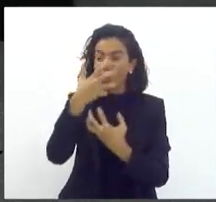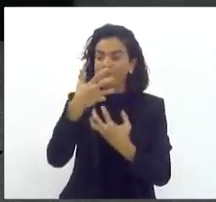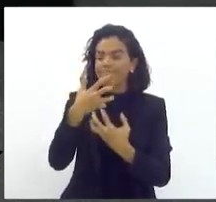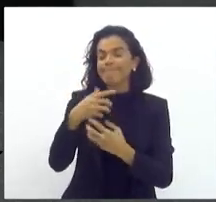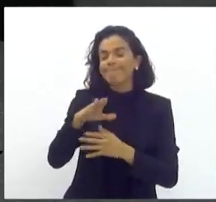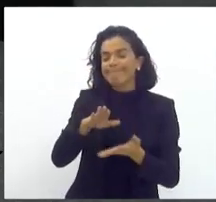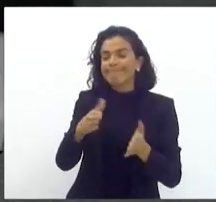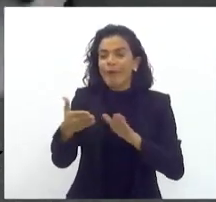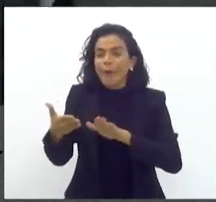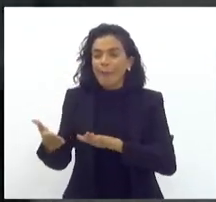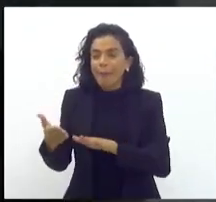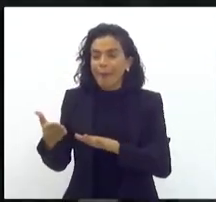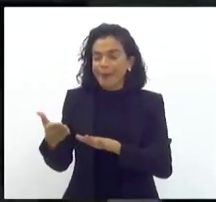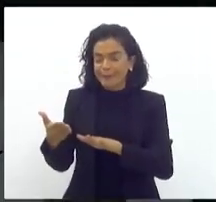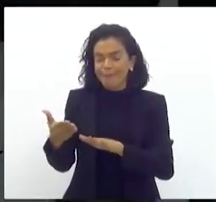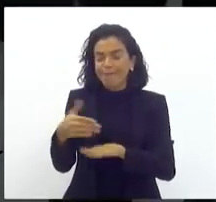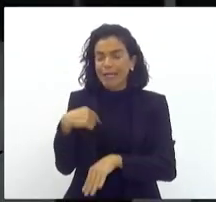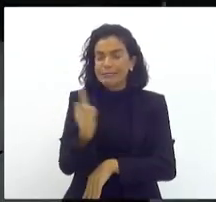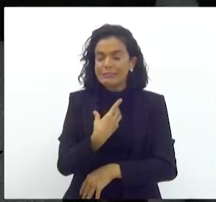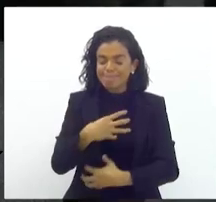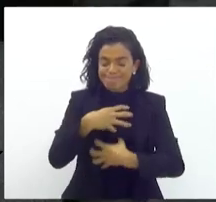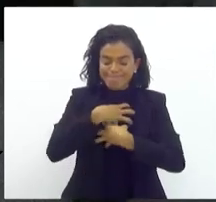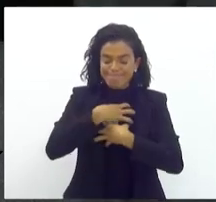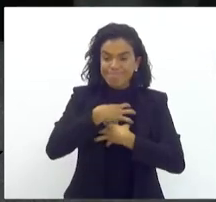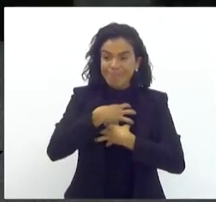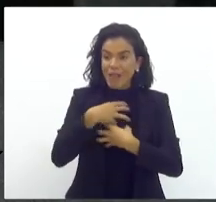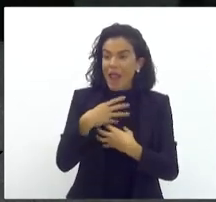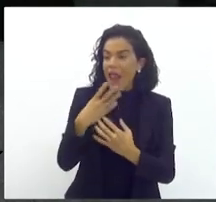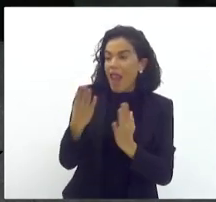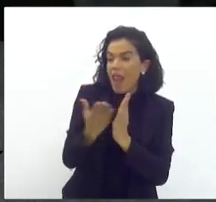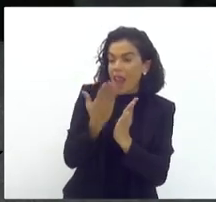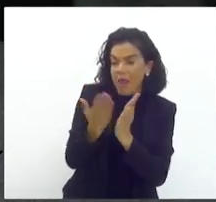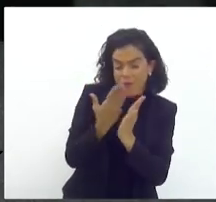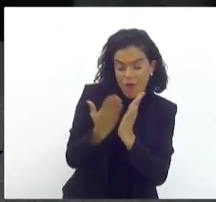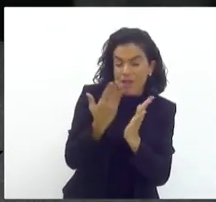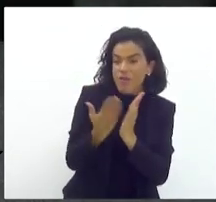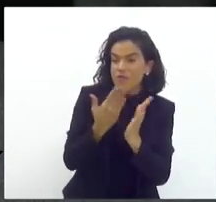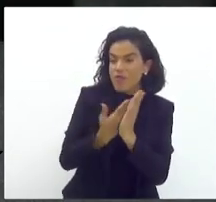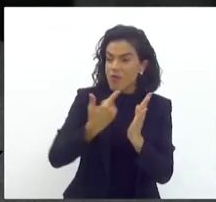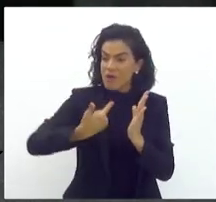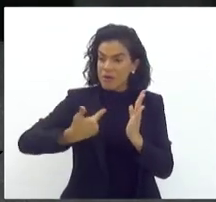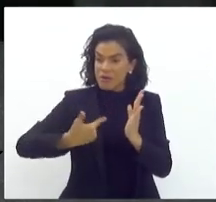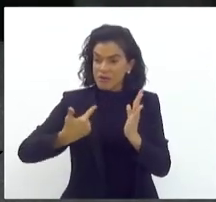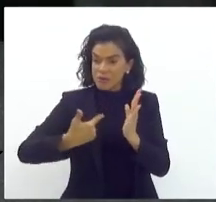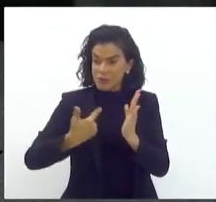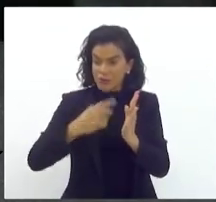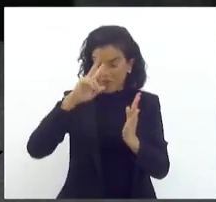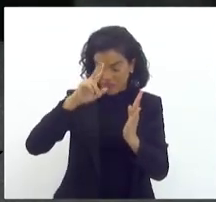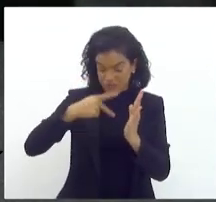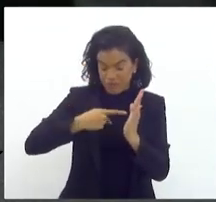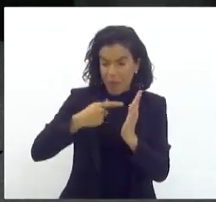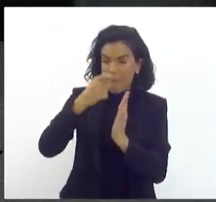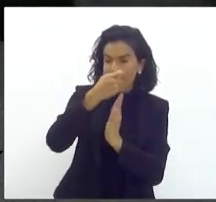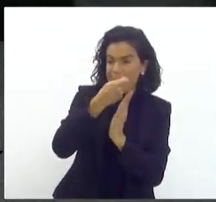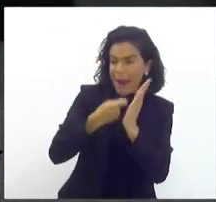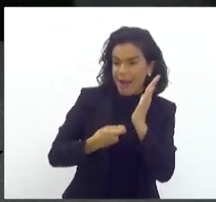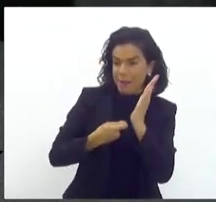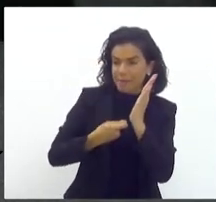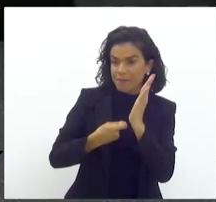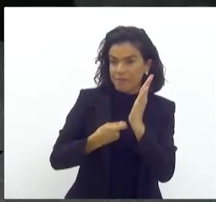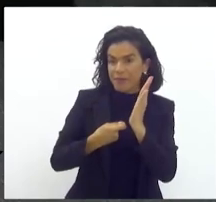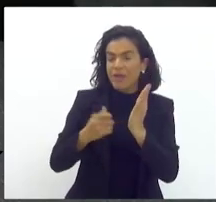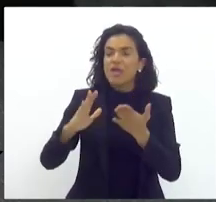perda terrível o primeiro livro da autobiografia dela o segundo e é